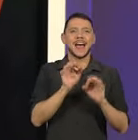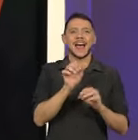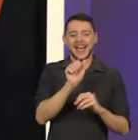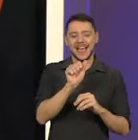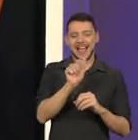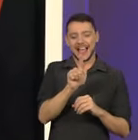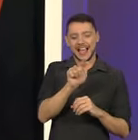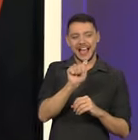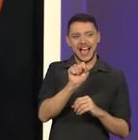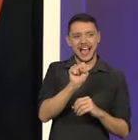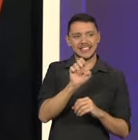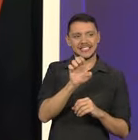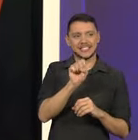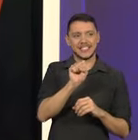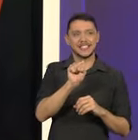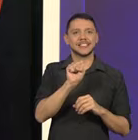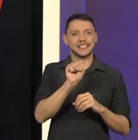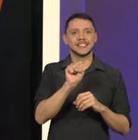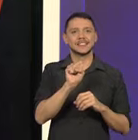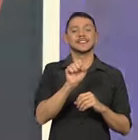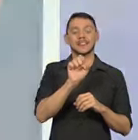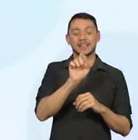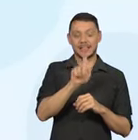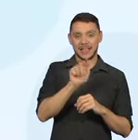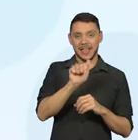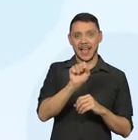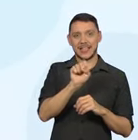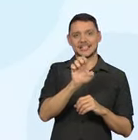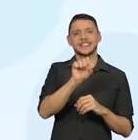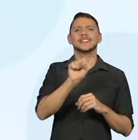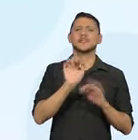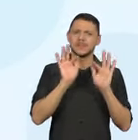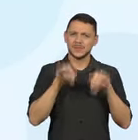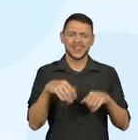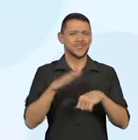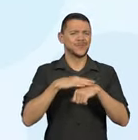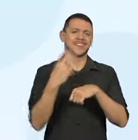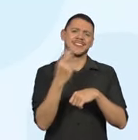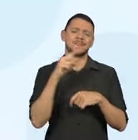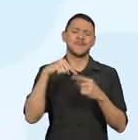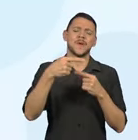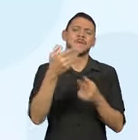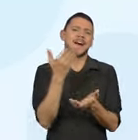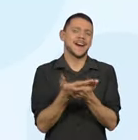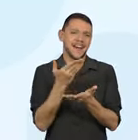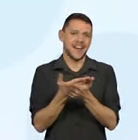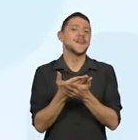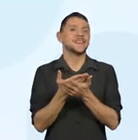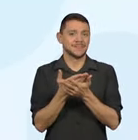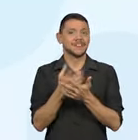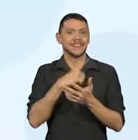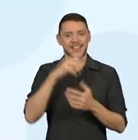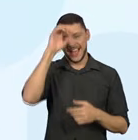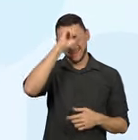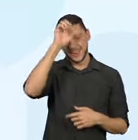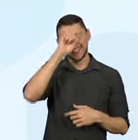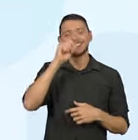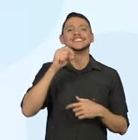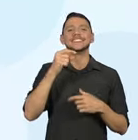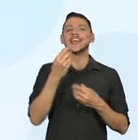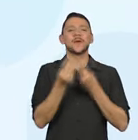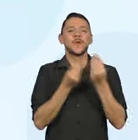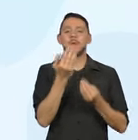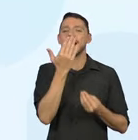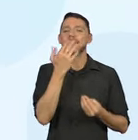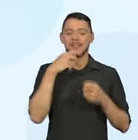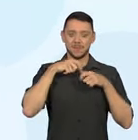tempo, tá bom? Vamos encerrar? Próxima aula, turma, prometo para vocês, isso, ó. aprendemos de gestão dos alimentos, segue o Pro nas